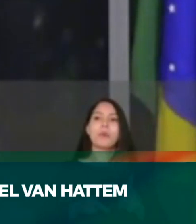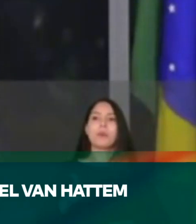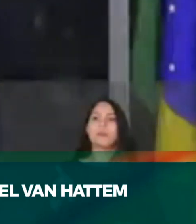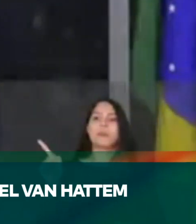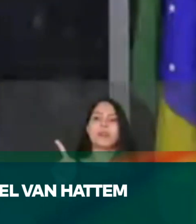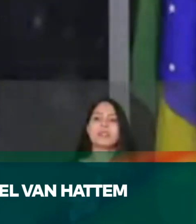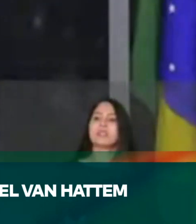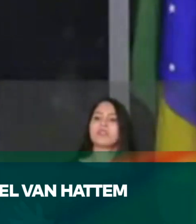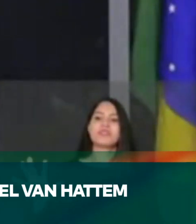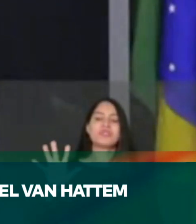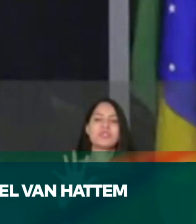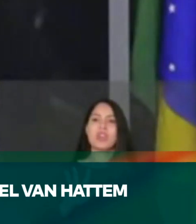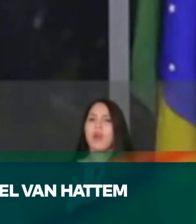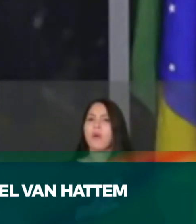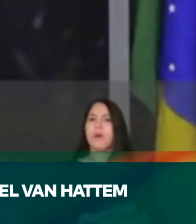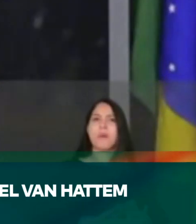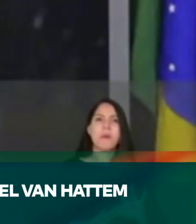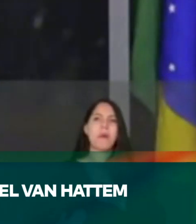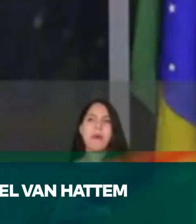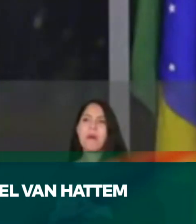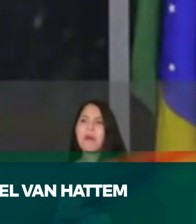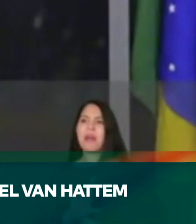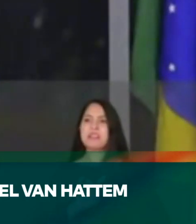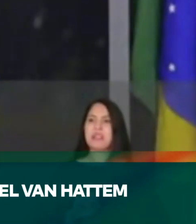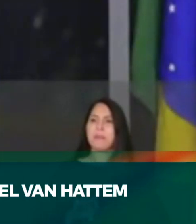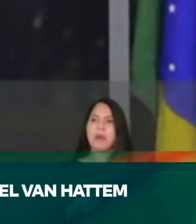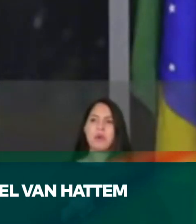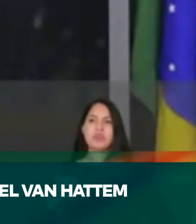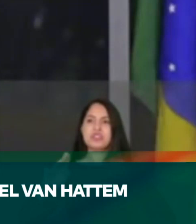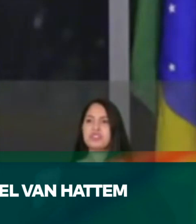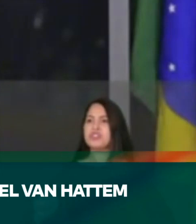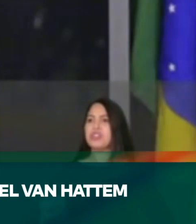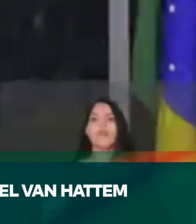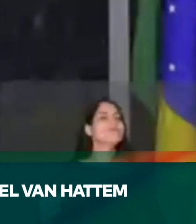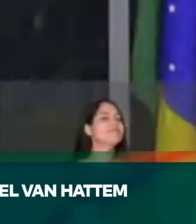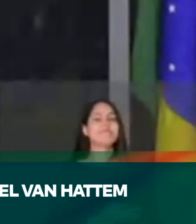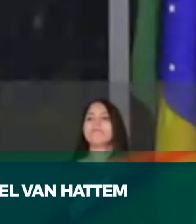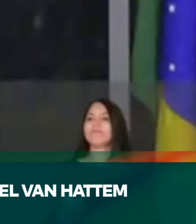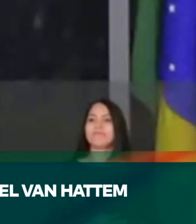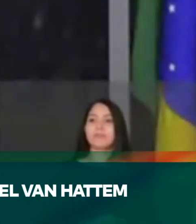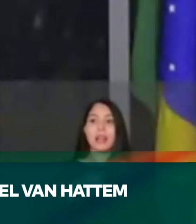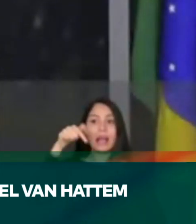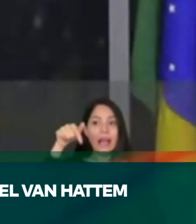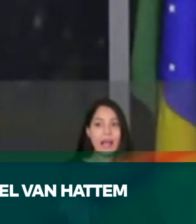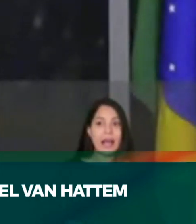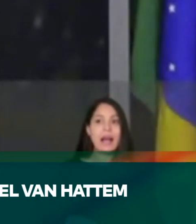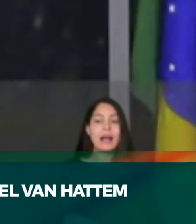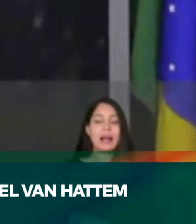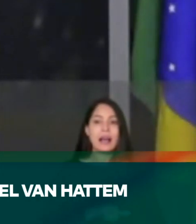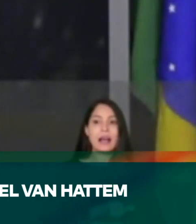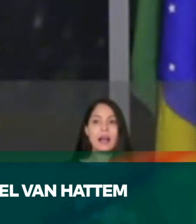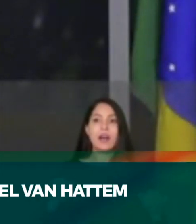mais demagogia. Este plenário, mais uma vez, aprovou um perdão de dívidas.